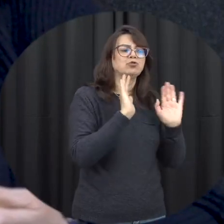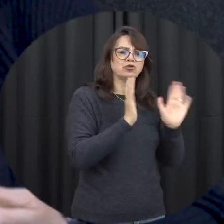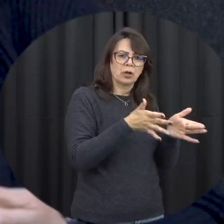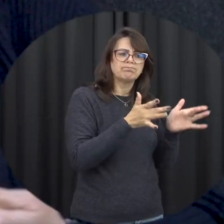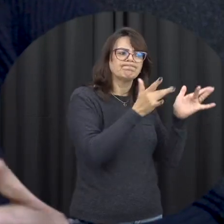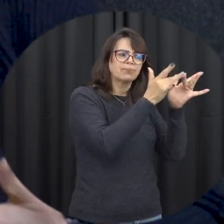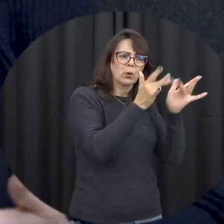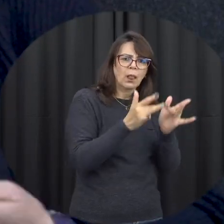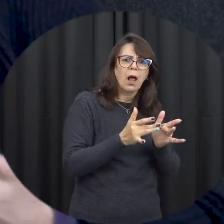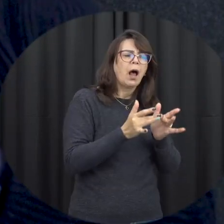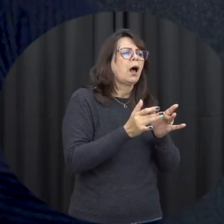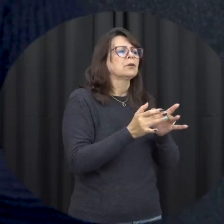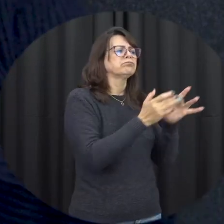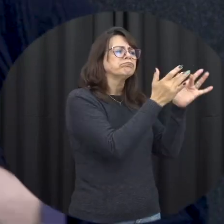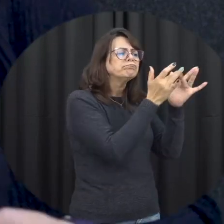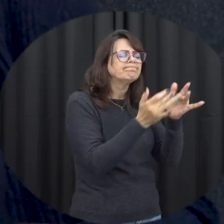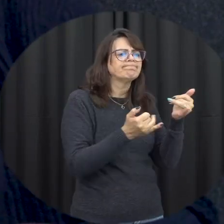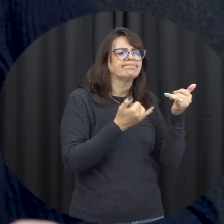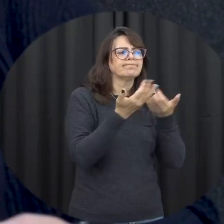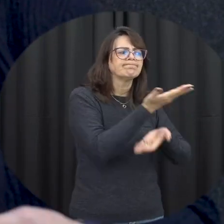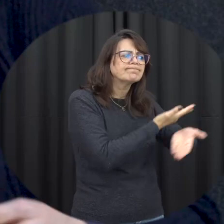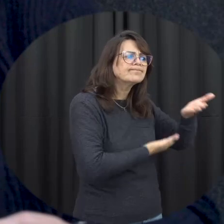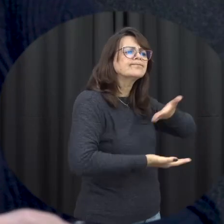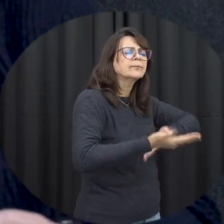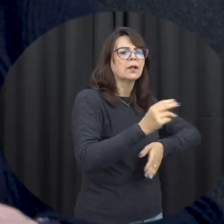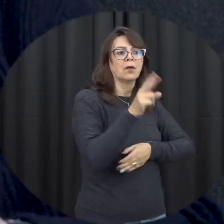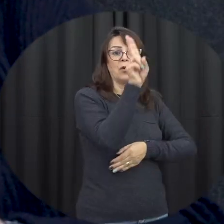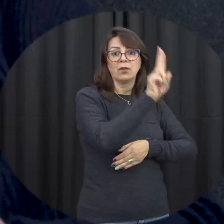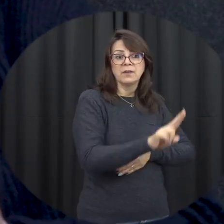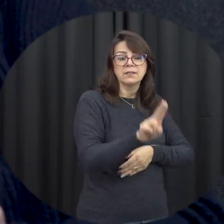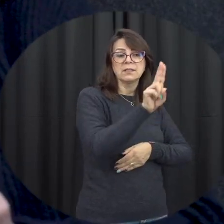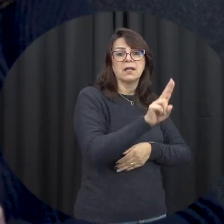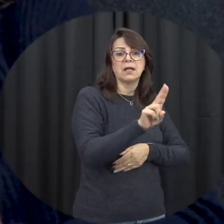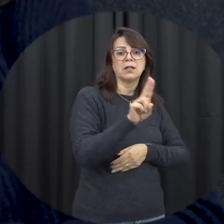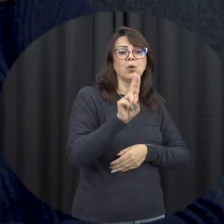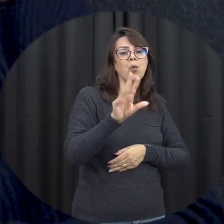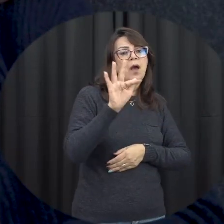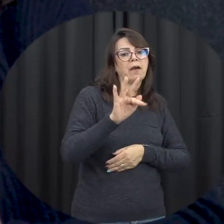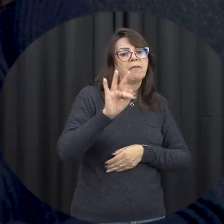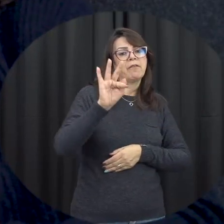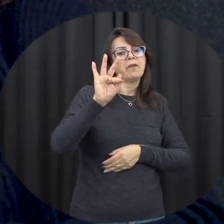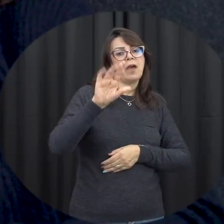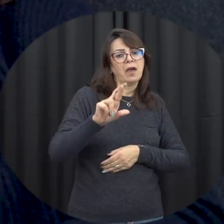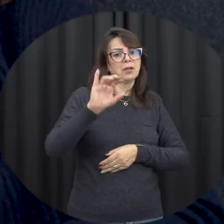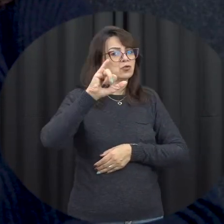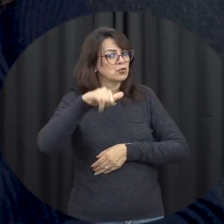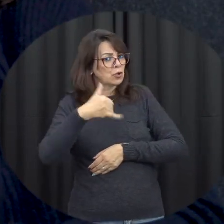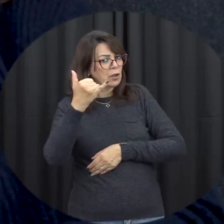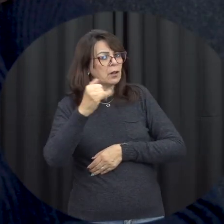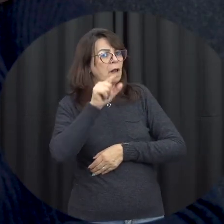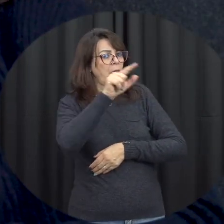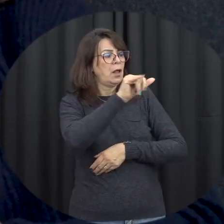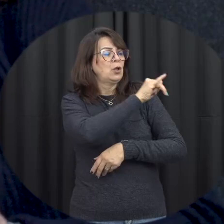já fui fazendo os contatos com a Universidade Federal do Rio de Janeiro,